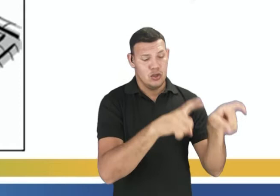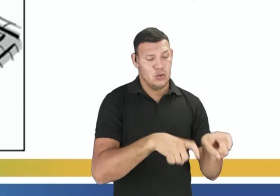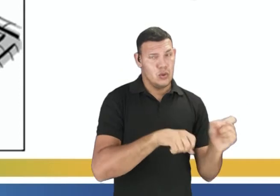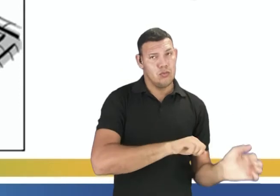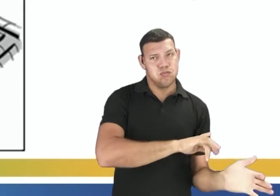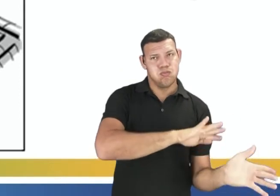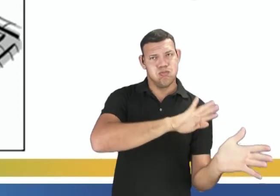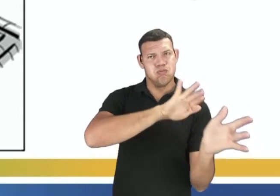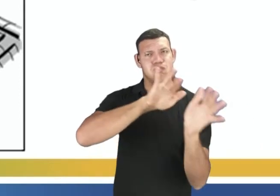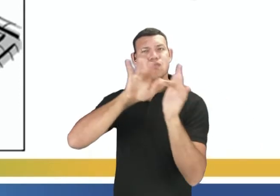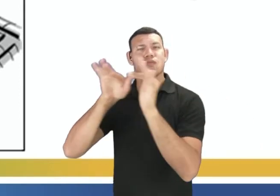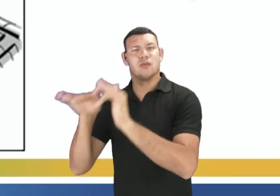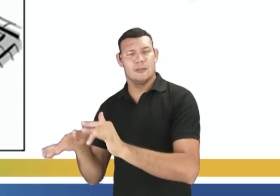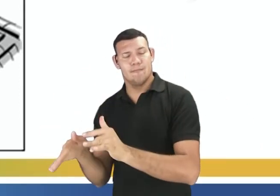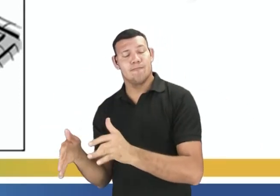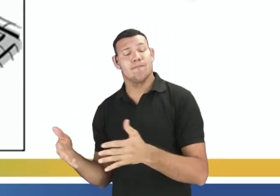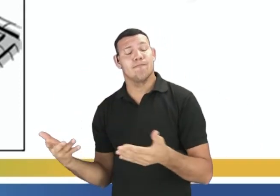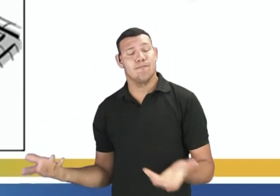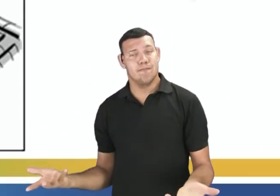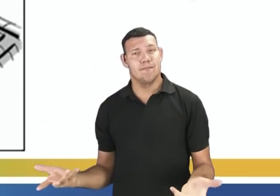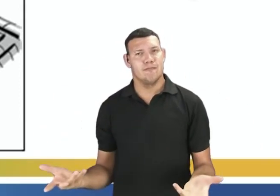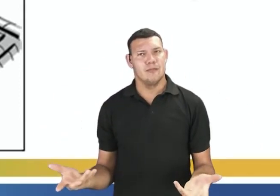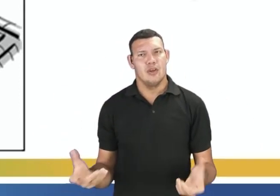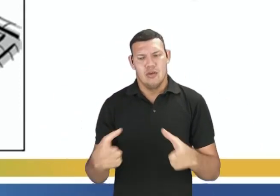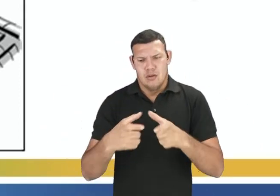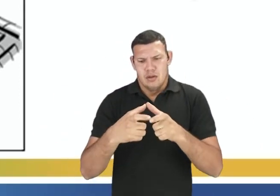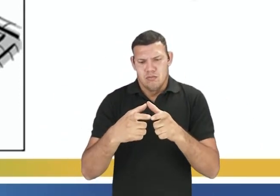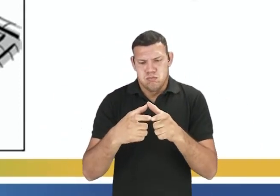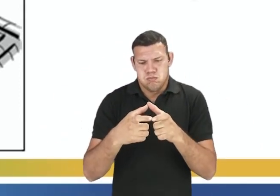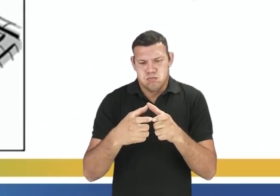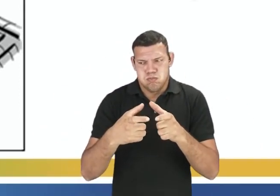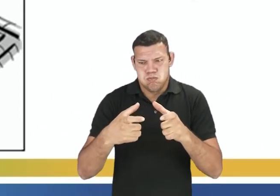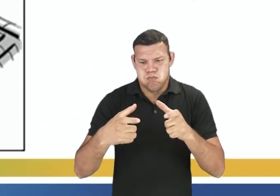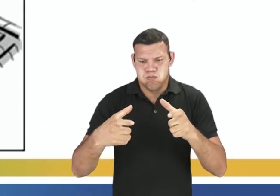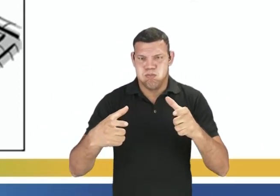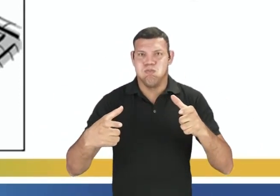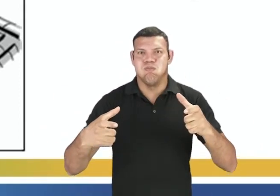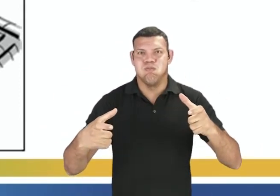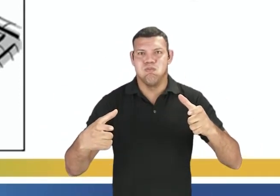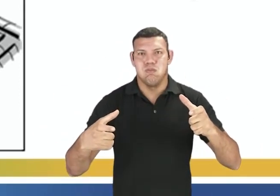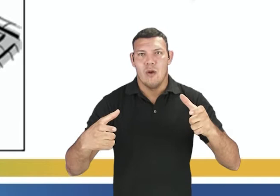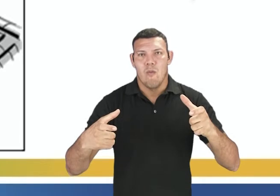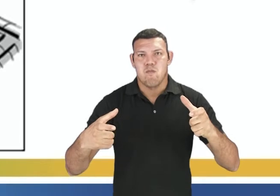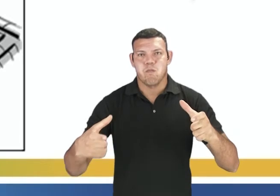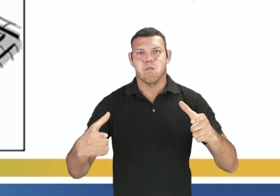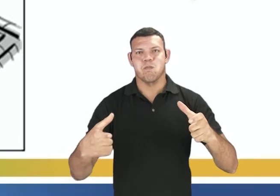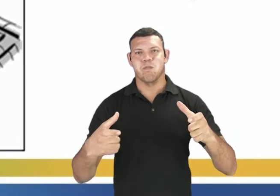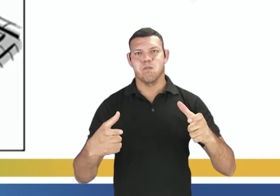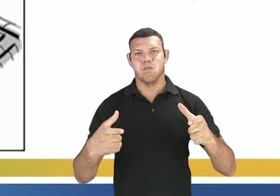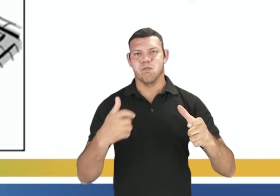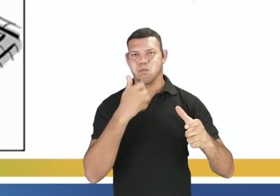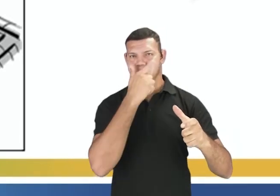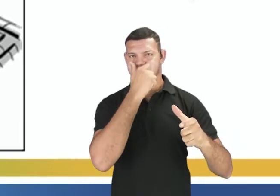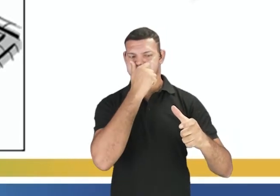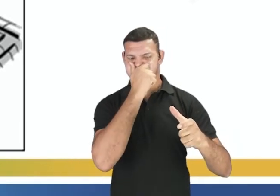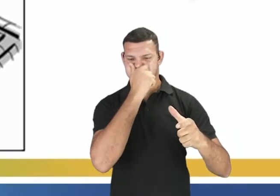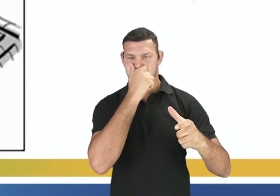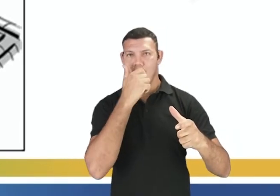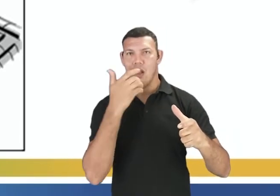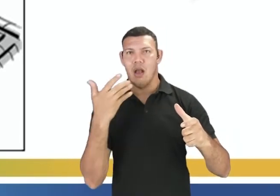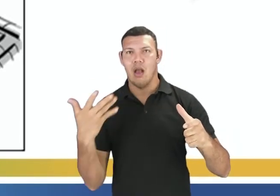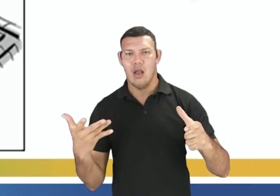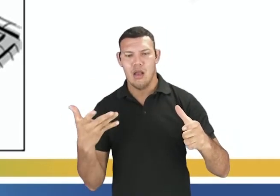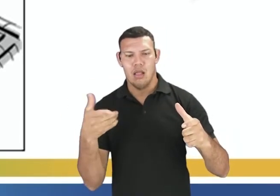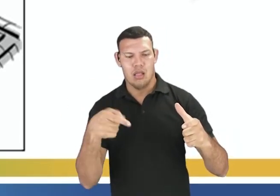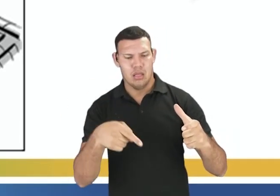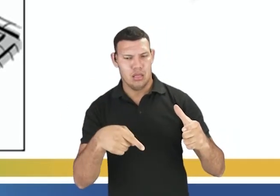do campo para a cidade, ocasiona um inchaço na cidade, então as pessoas começam, né, a morar nas periferias, começam a fazer